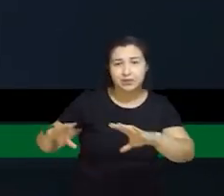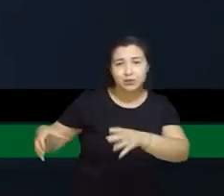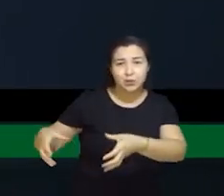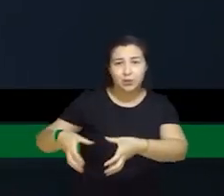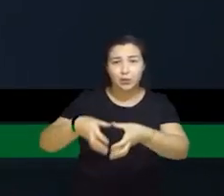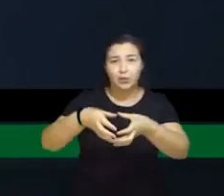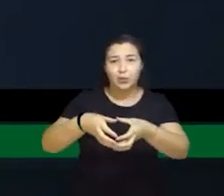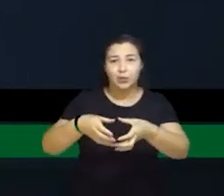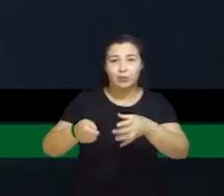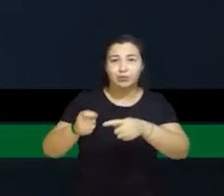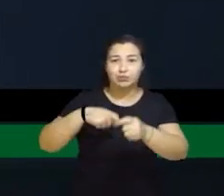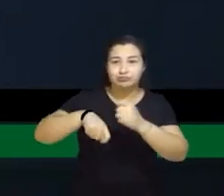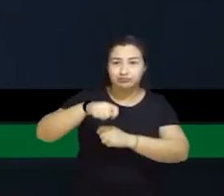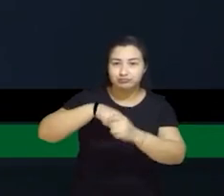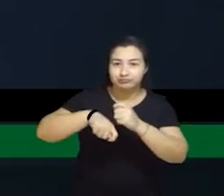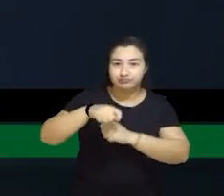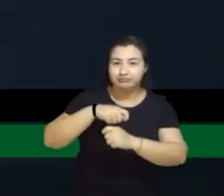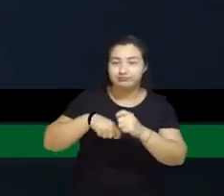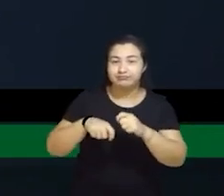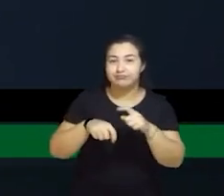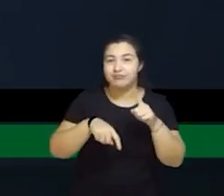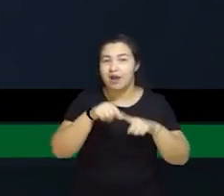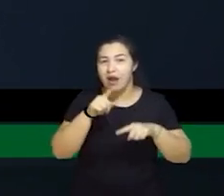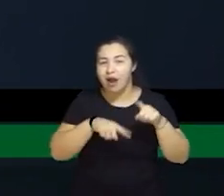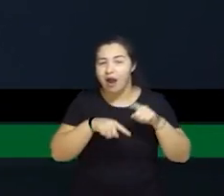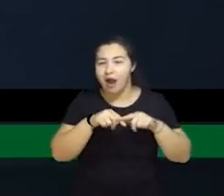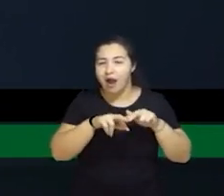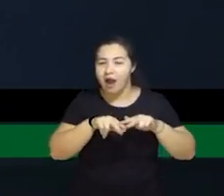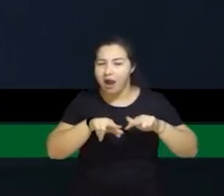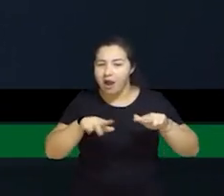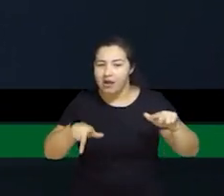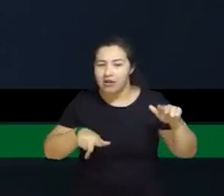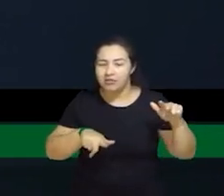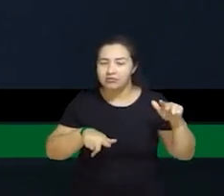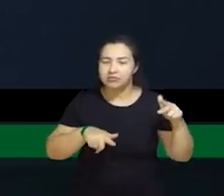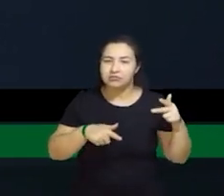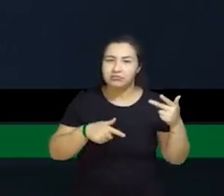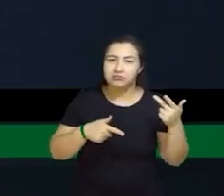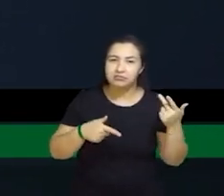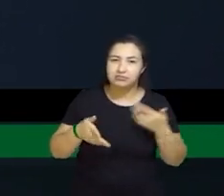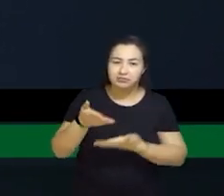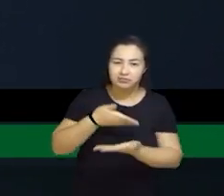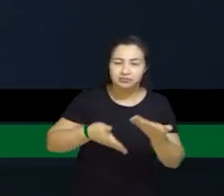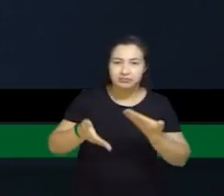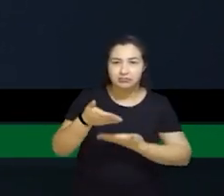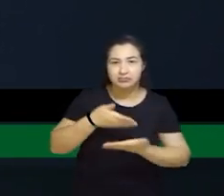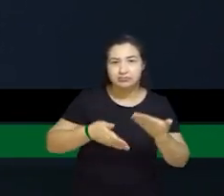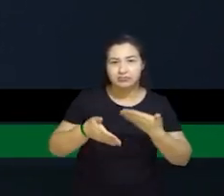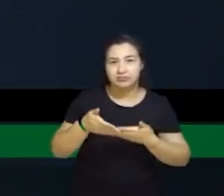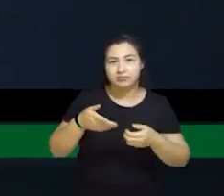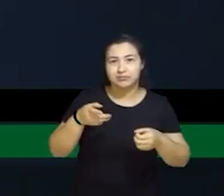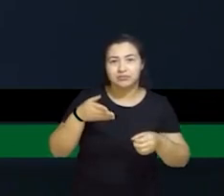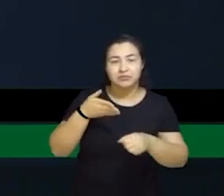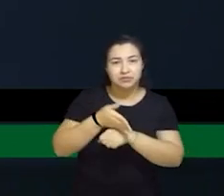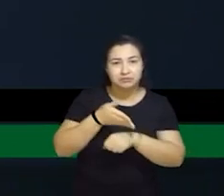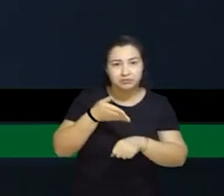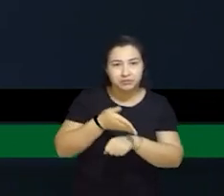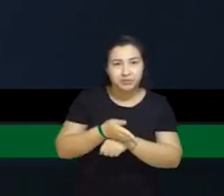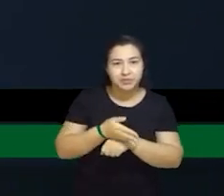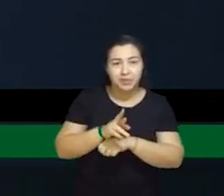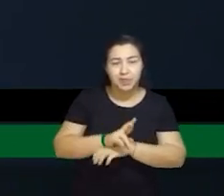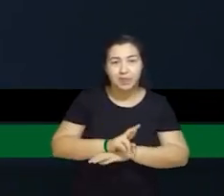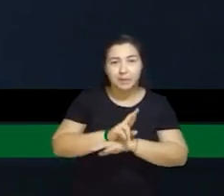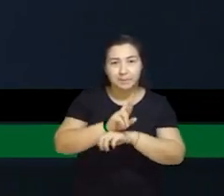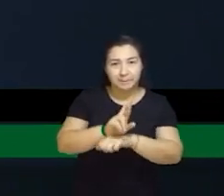economia. Articula para ampliar o associativismo e operar a representatividade empresarial da